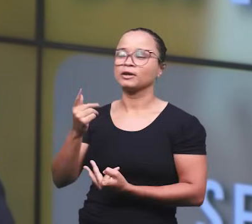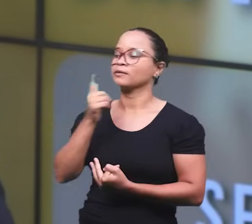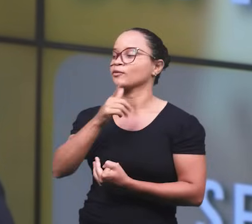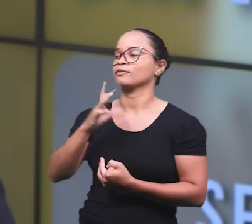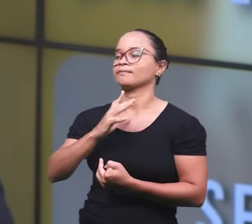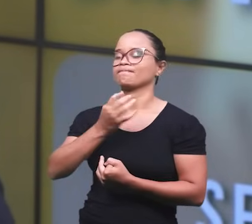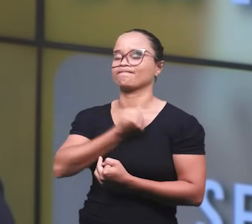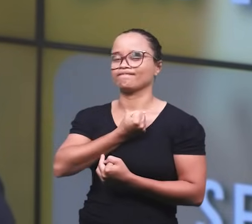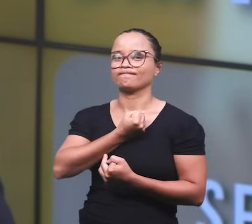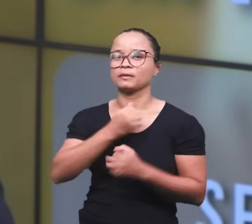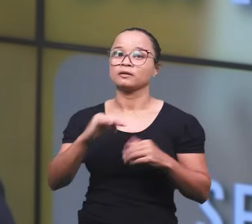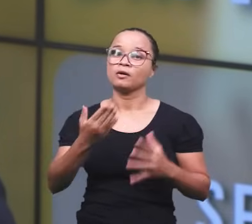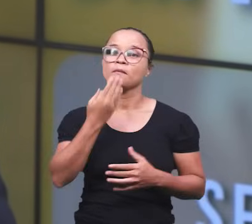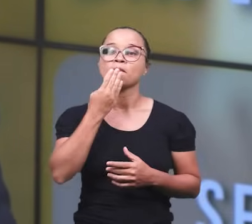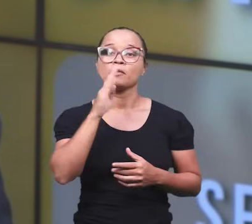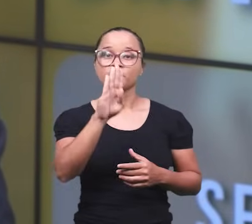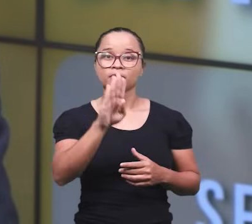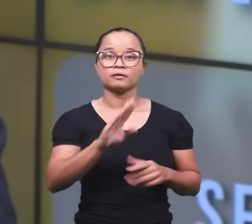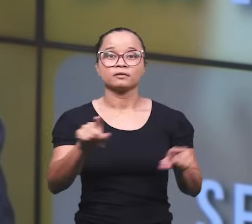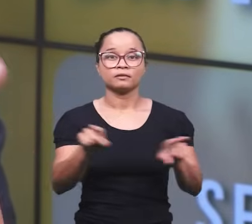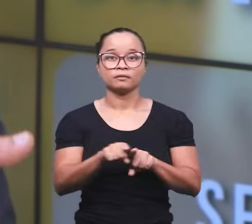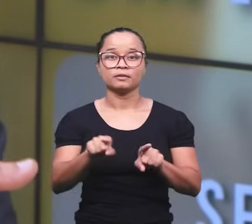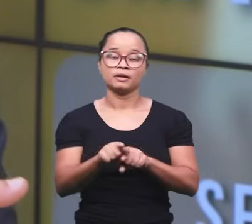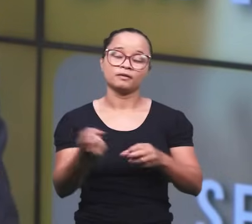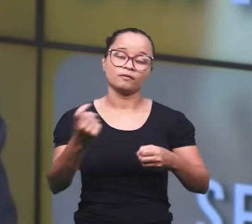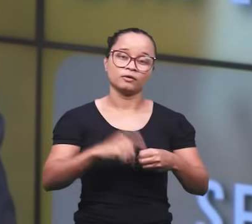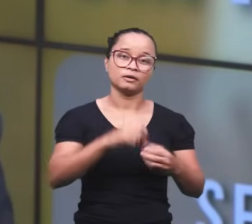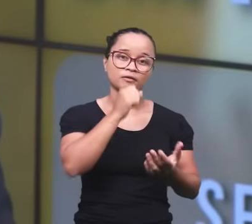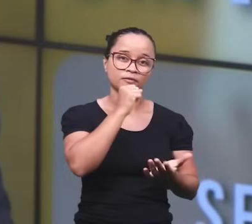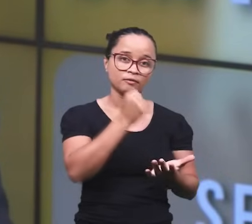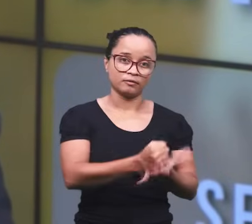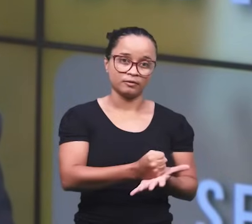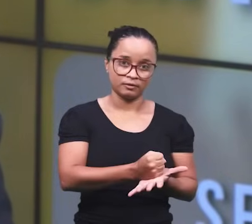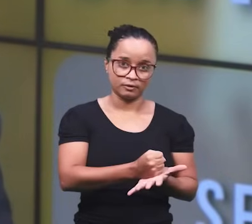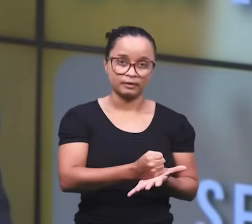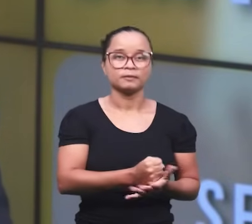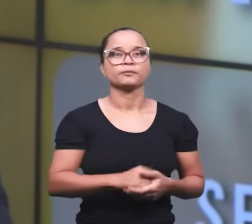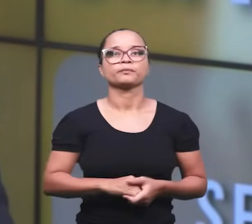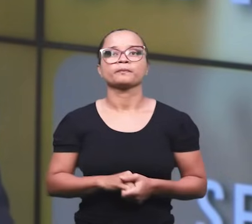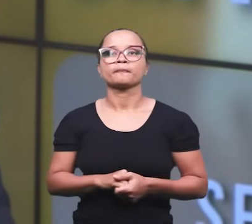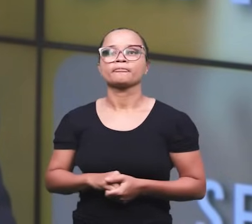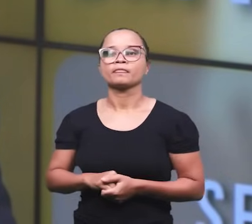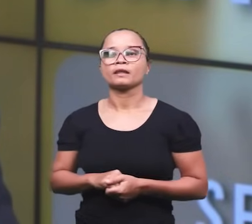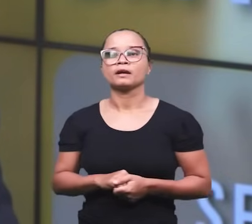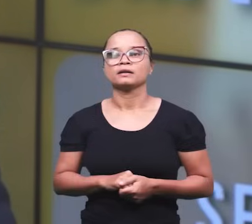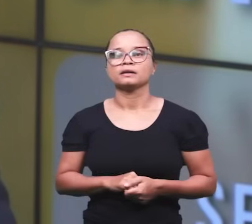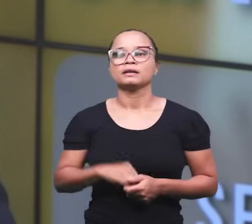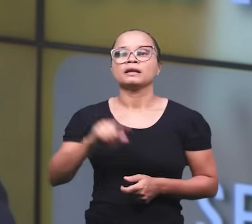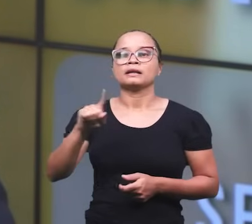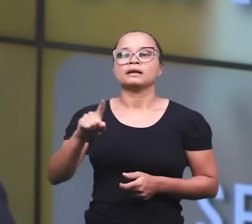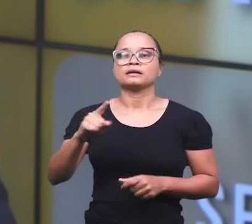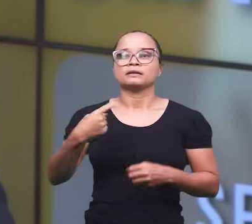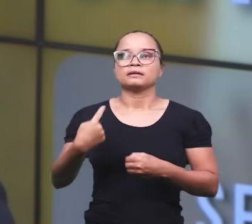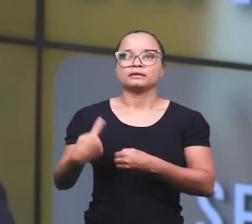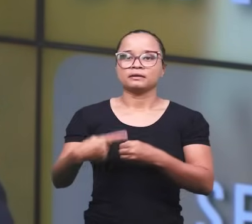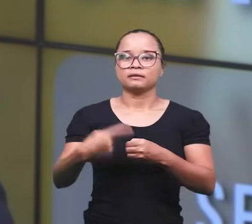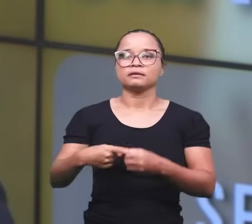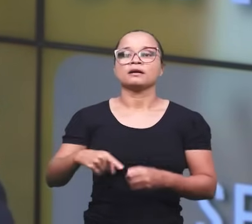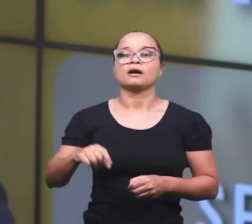promessa para nossa família aí você volta lá no velho testamento no juízo em